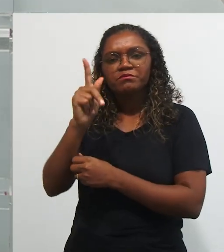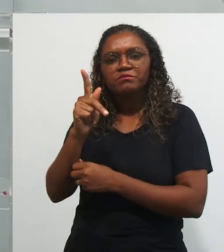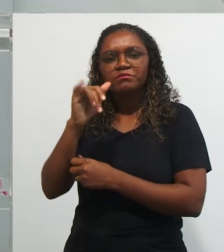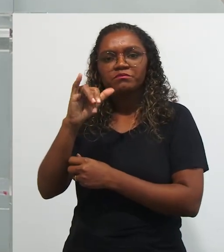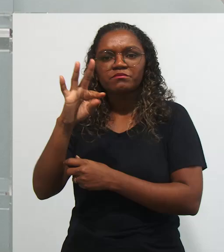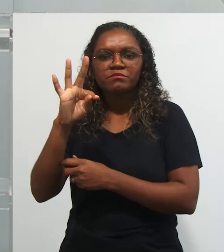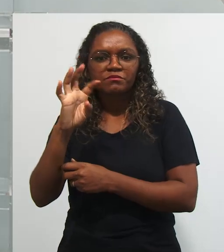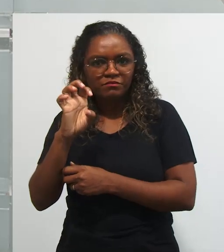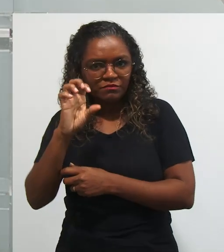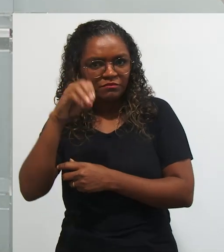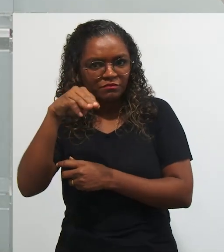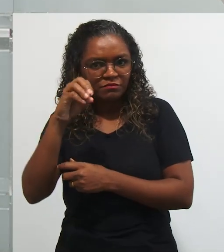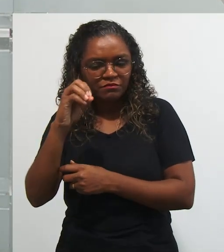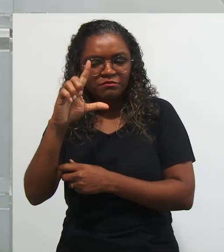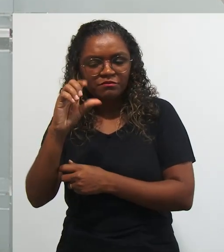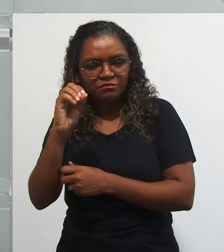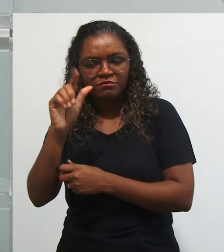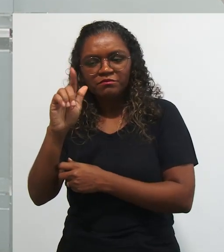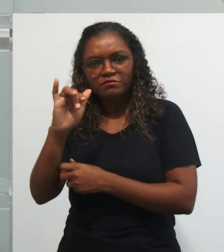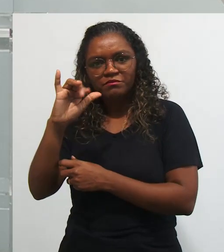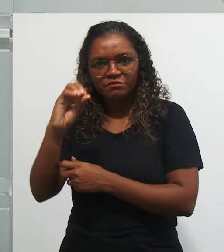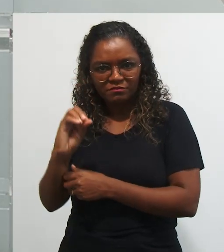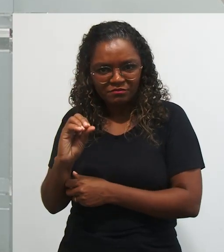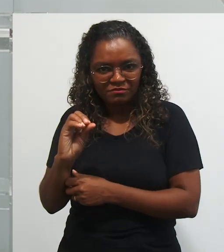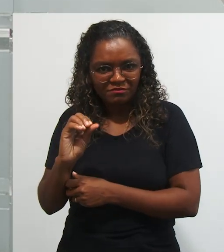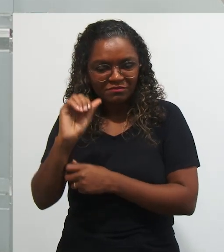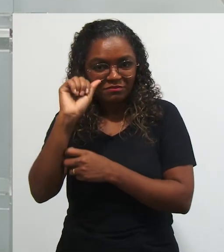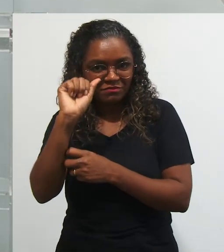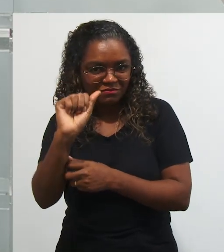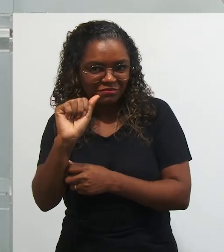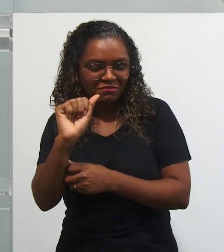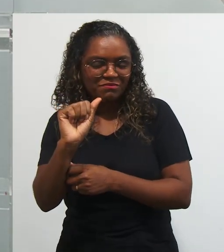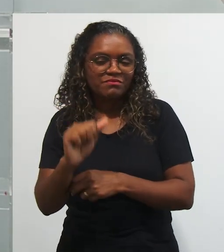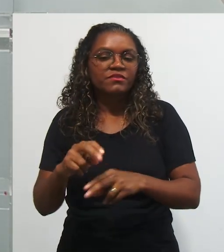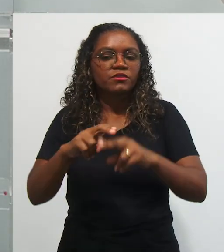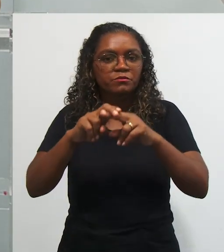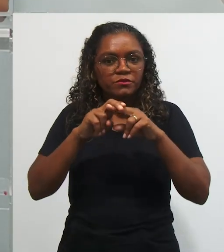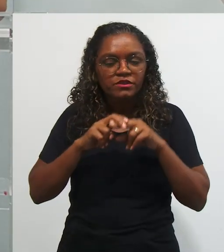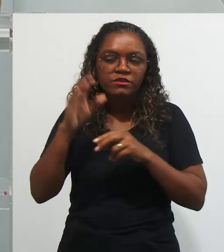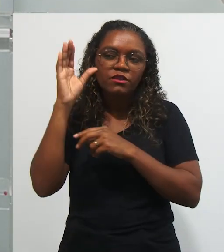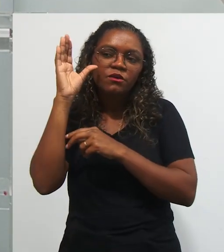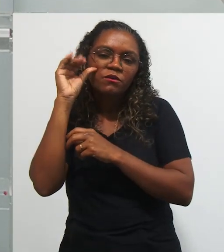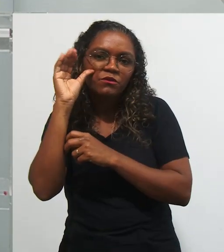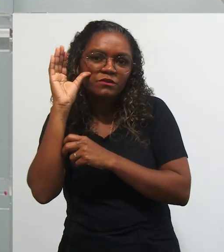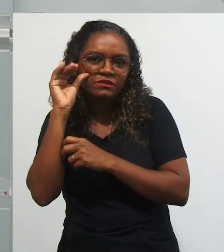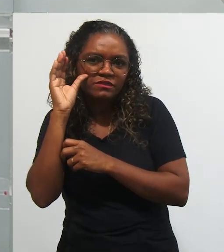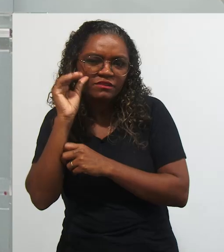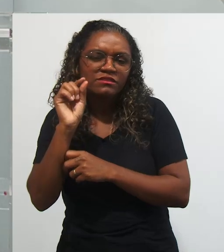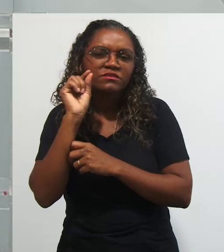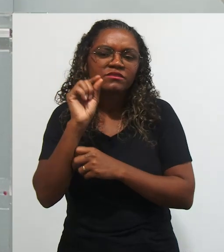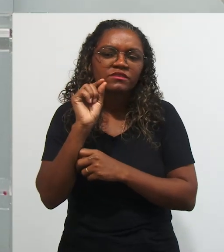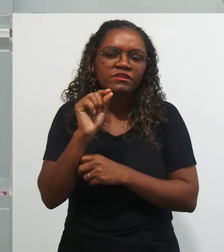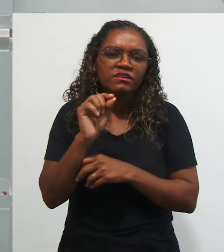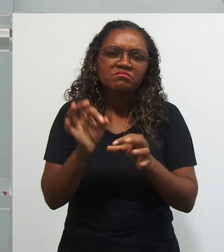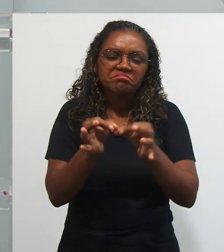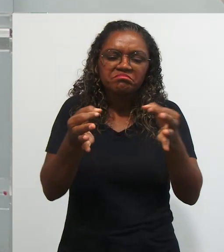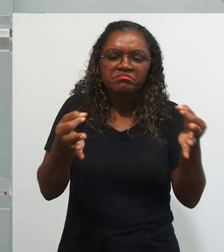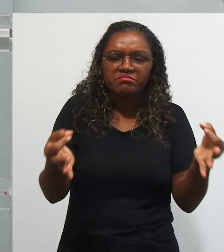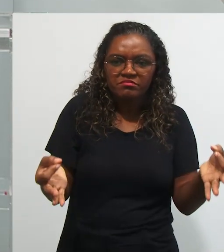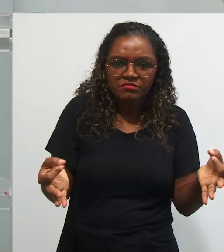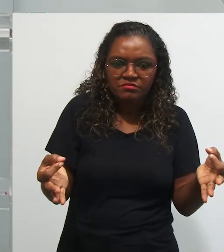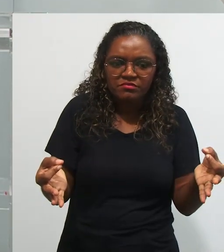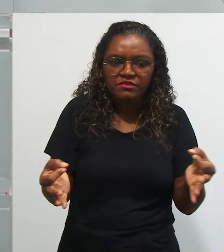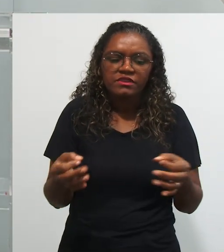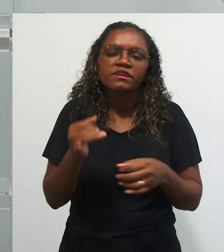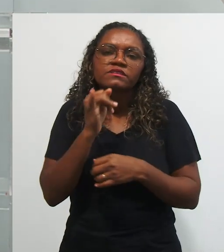Então, esse ciclo faz com que a curiosidade, ela deixe de ser essa curiosidade que é essa curiosidade rasa,